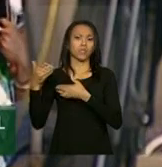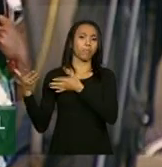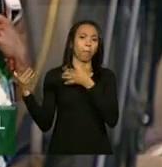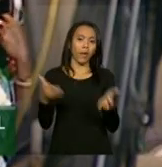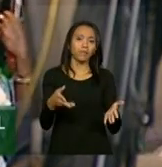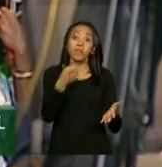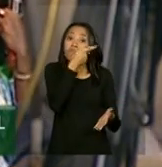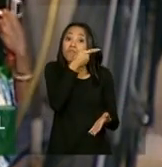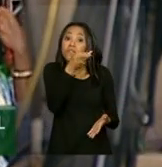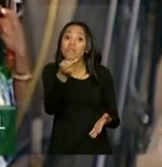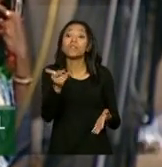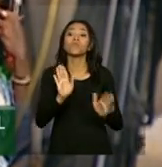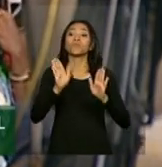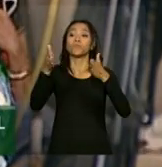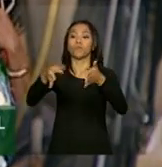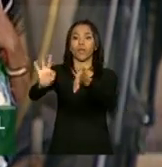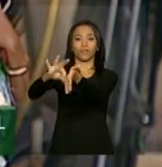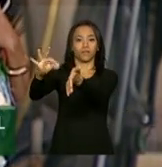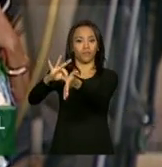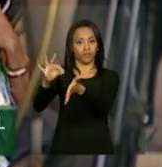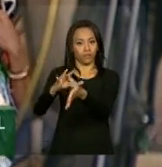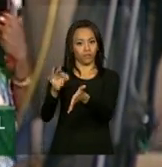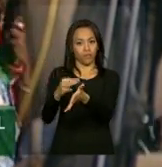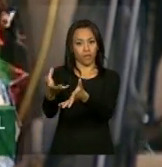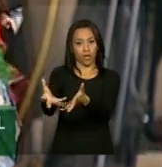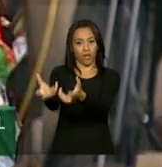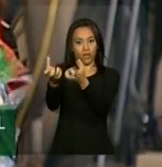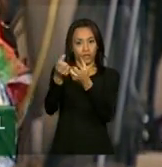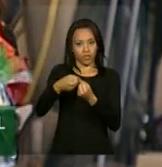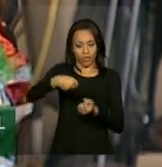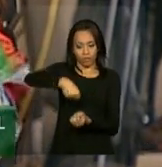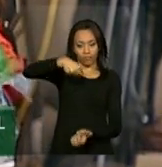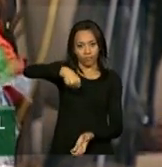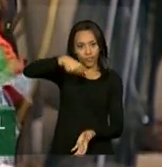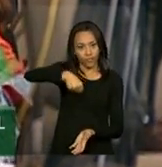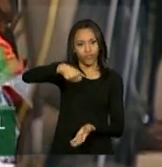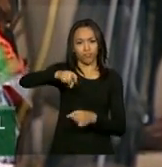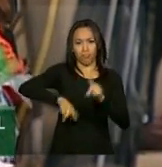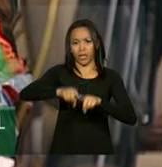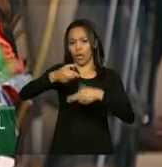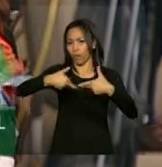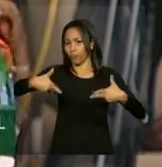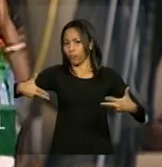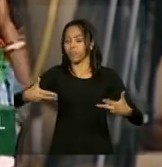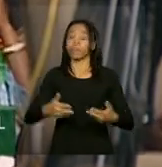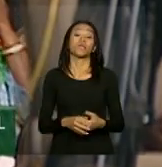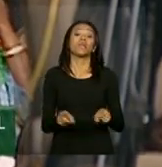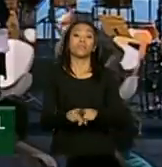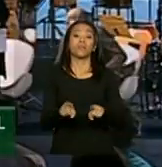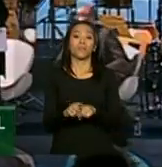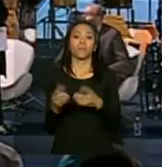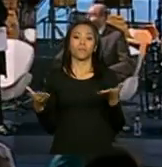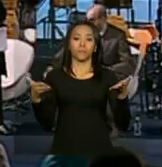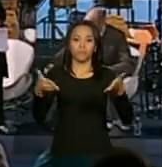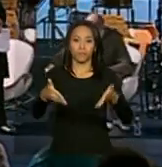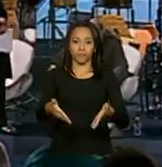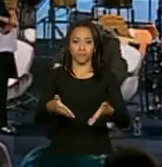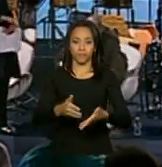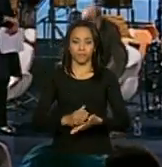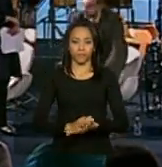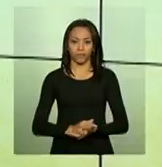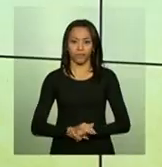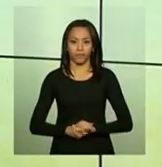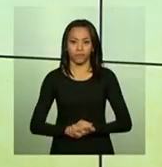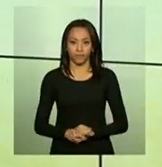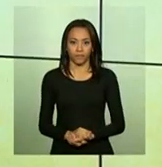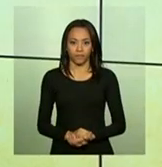área de credenciamento para a retirada de seus kits de boas-vindas. Convidam-se ainda os participantes para a atividade cultural que